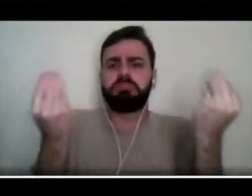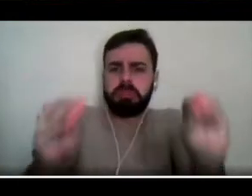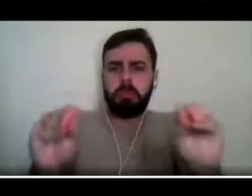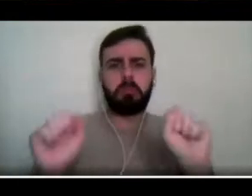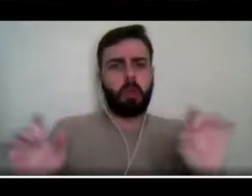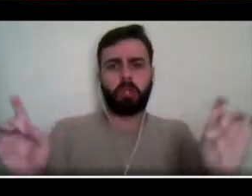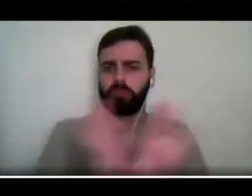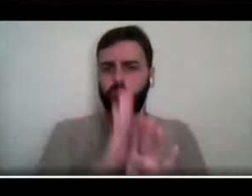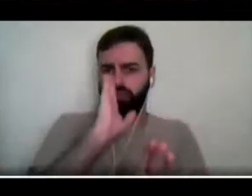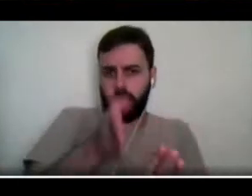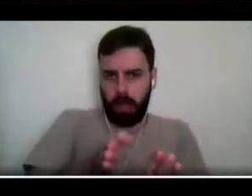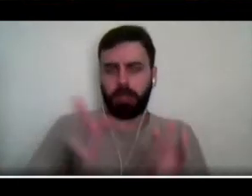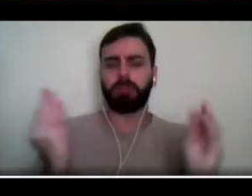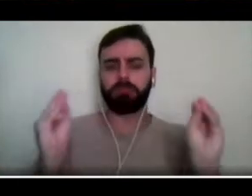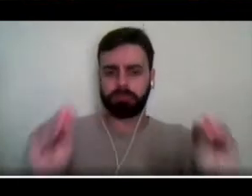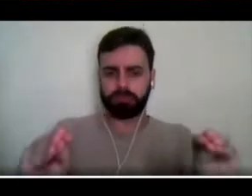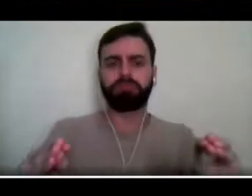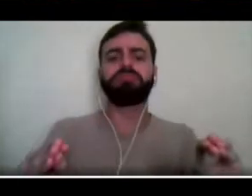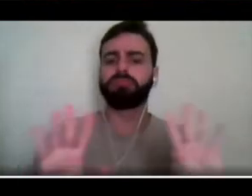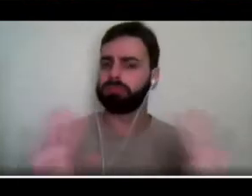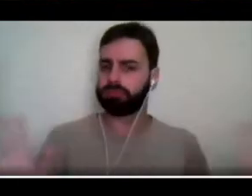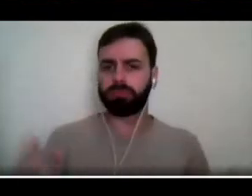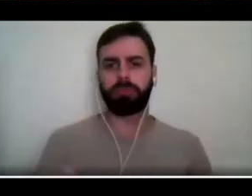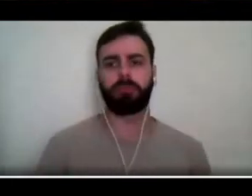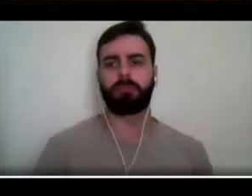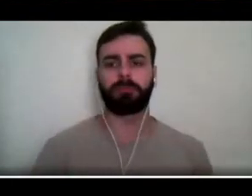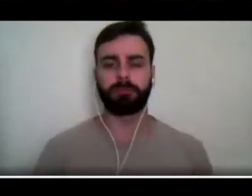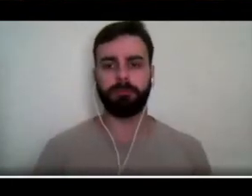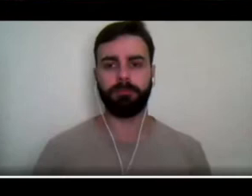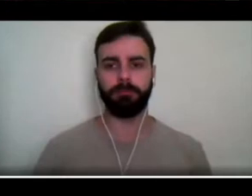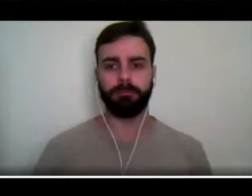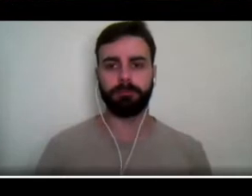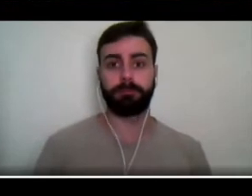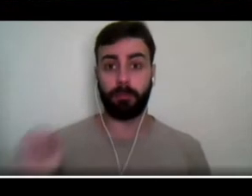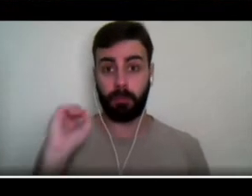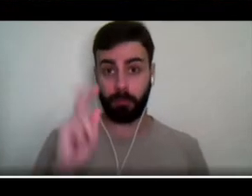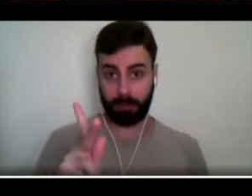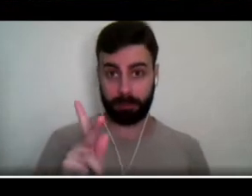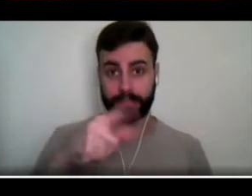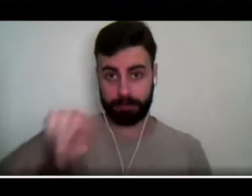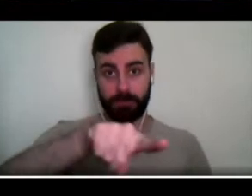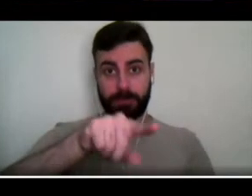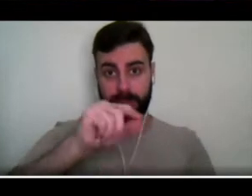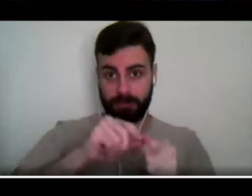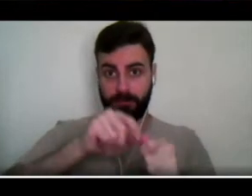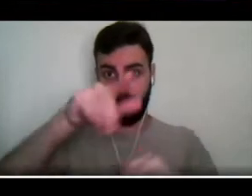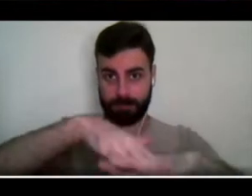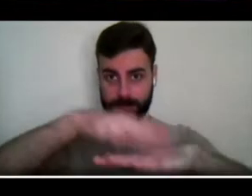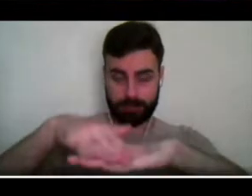coloquei aqui. Tá? Alguma pergunta em relação a...